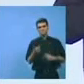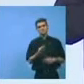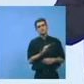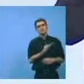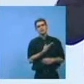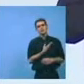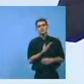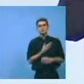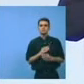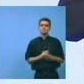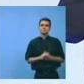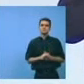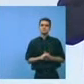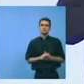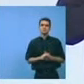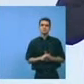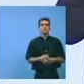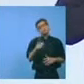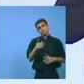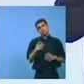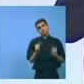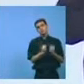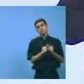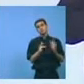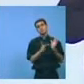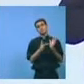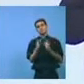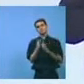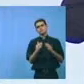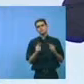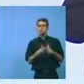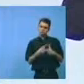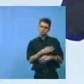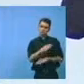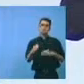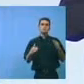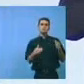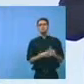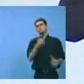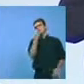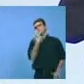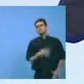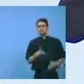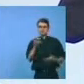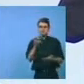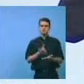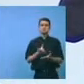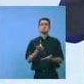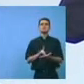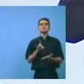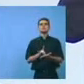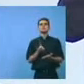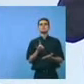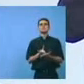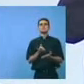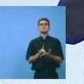Além disso, tudo que é verdadeiro, nobre, isso que eu estou pensando é verdadeiro? É